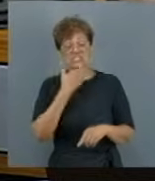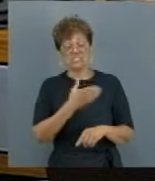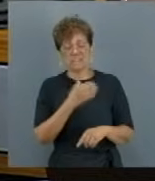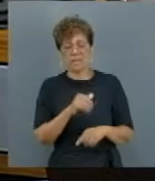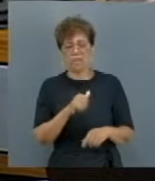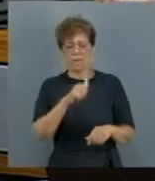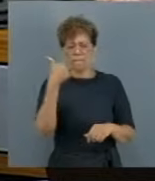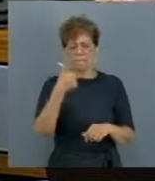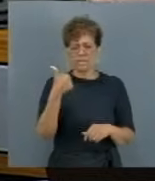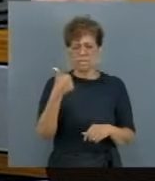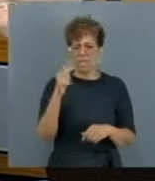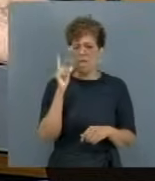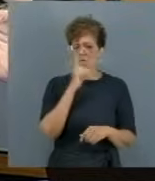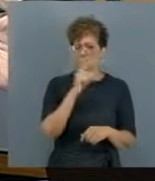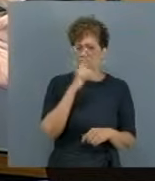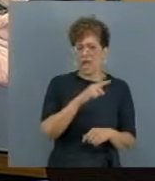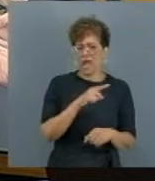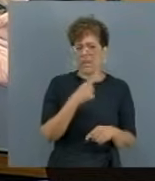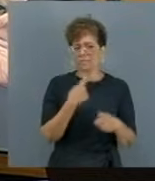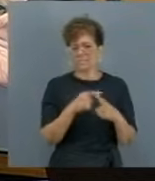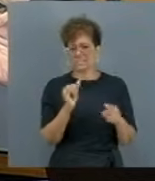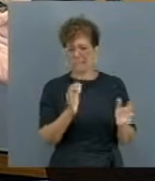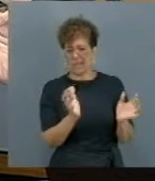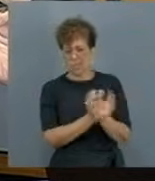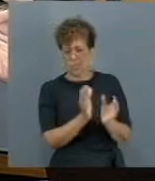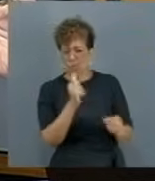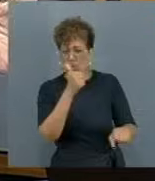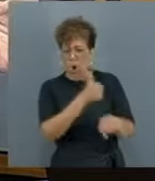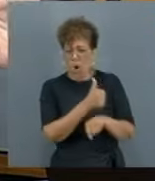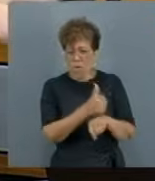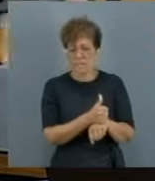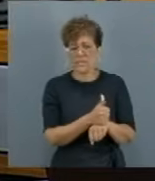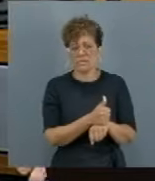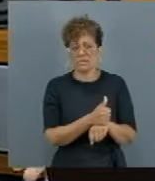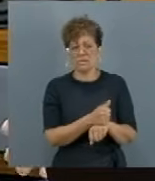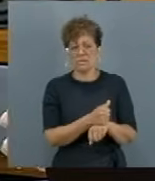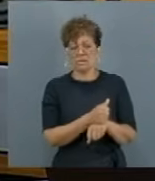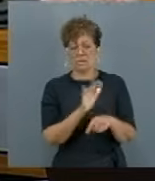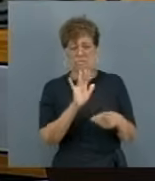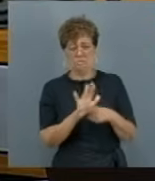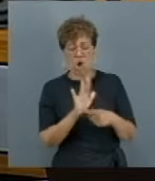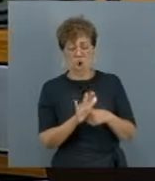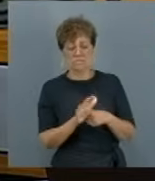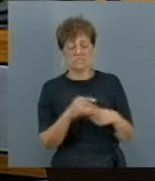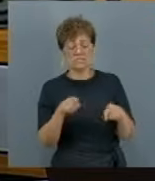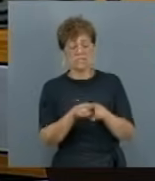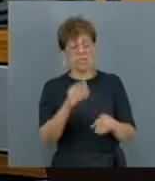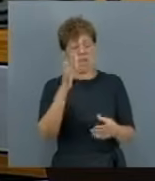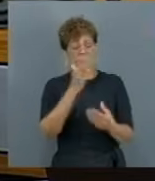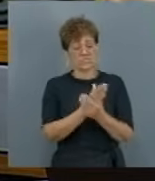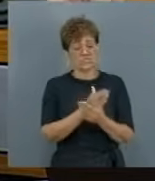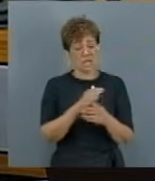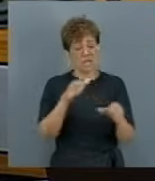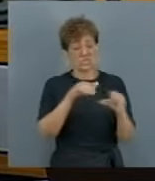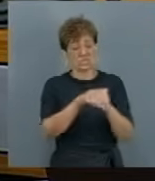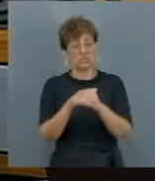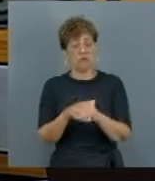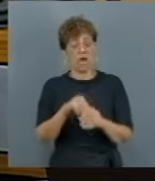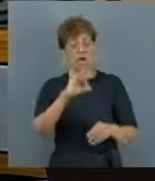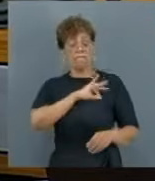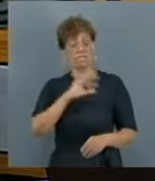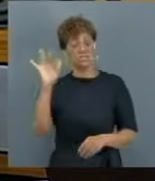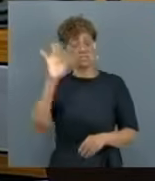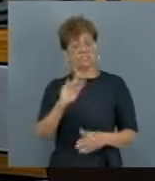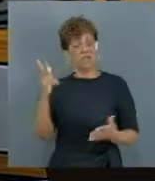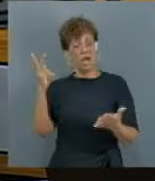Primeiro, se esse é o mote do golpe, a contestação ao processo eleitoral, a Polícia Federal errou.